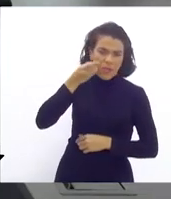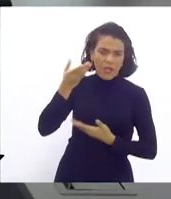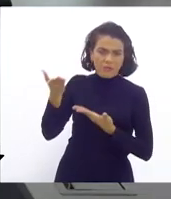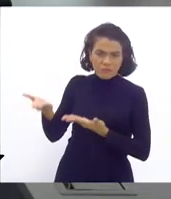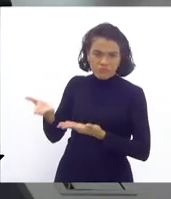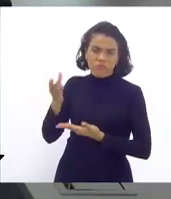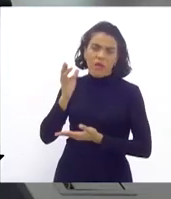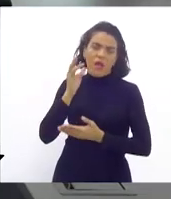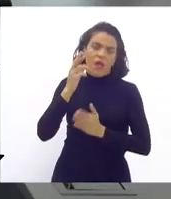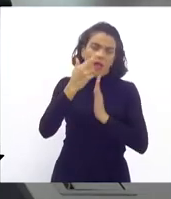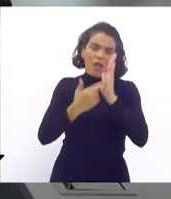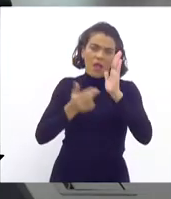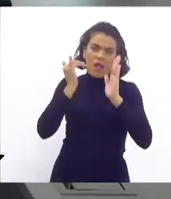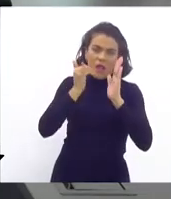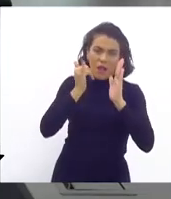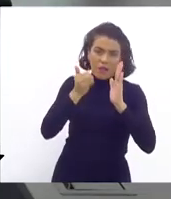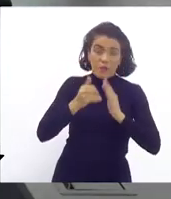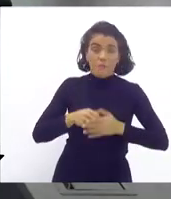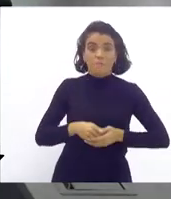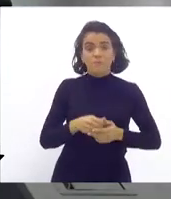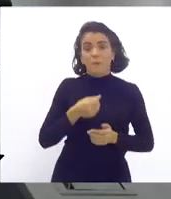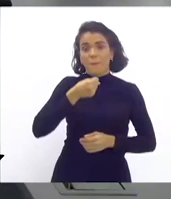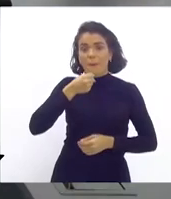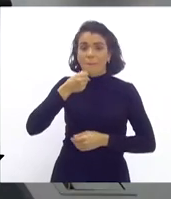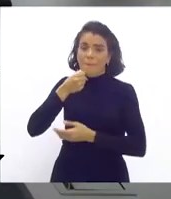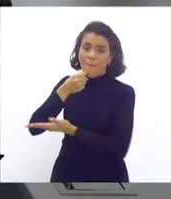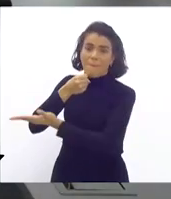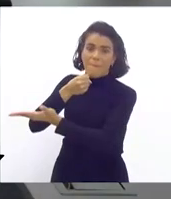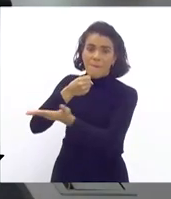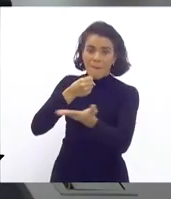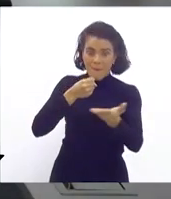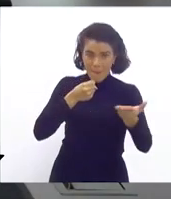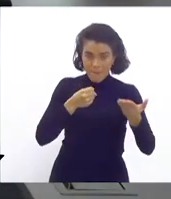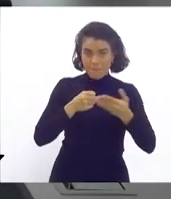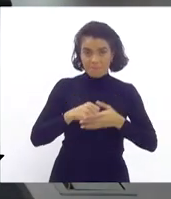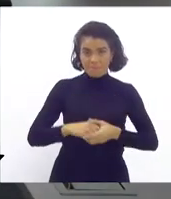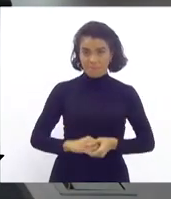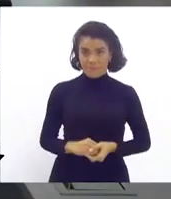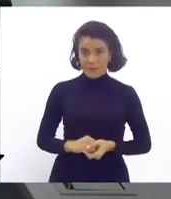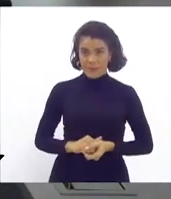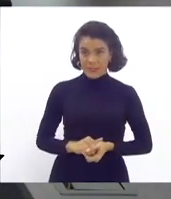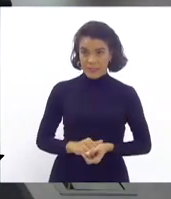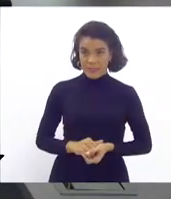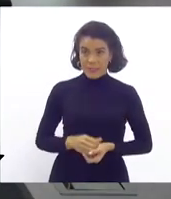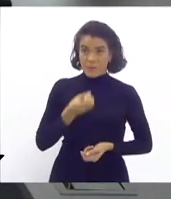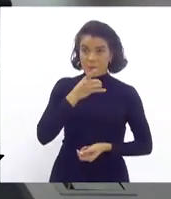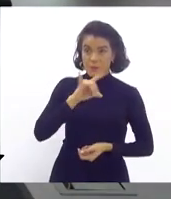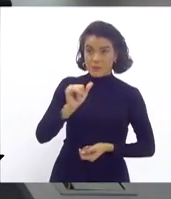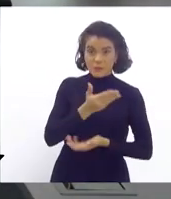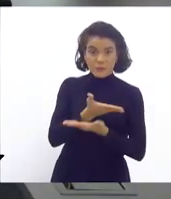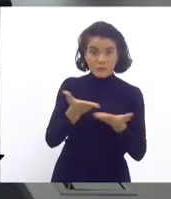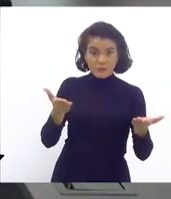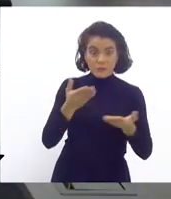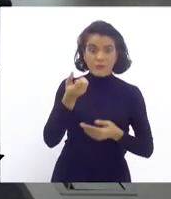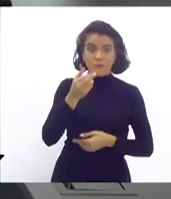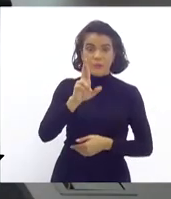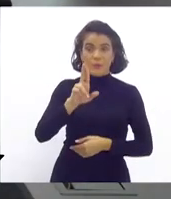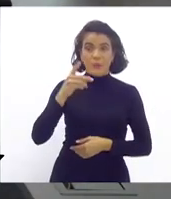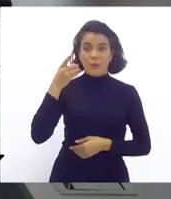Deputado relator Daniel passar na sequência para as saudações e para que a gente possa deliberar o que fazer onde a todos Bom dia senhor